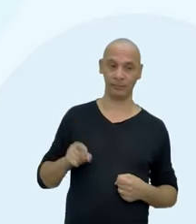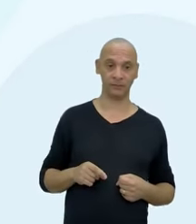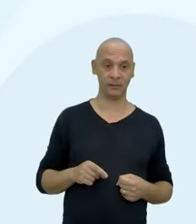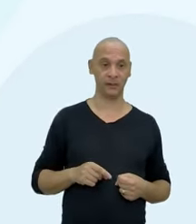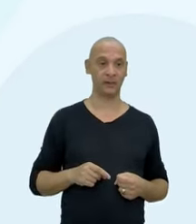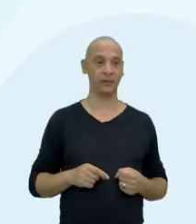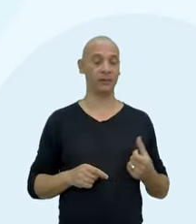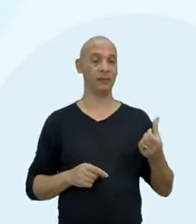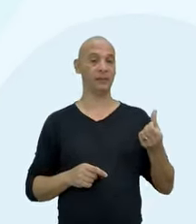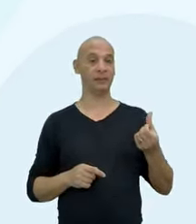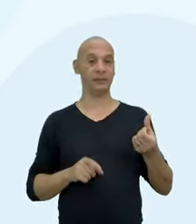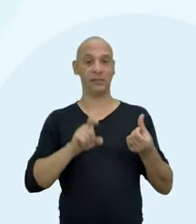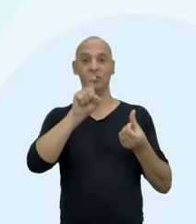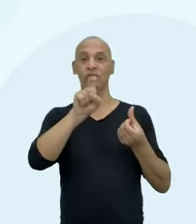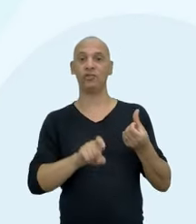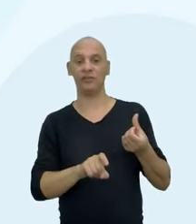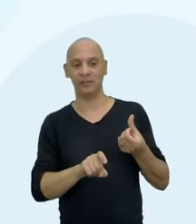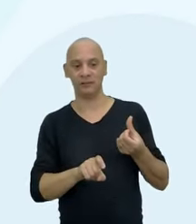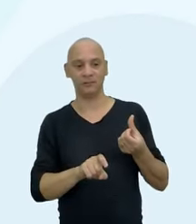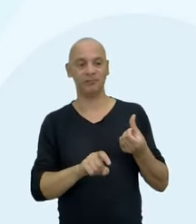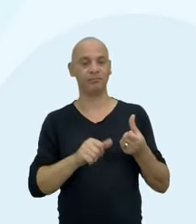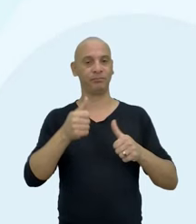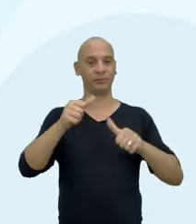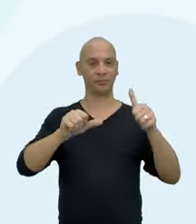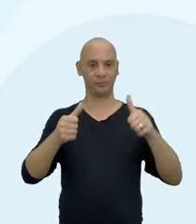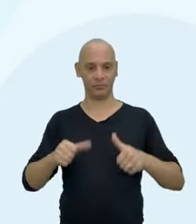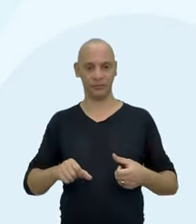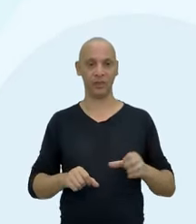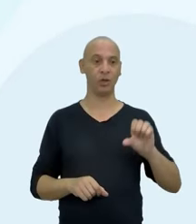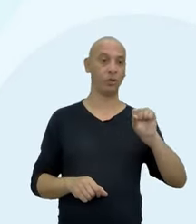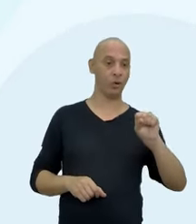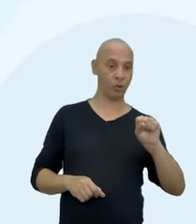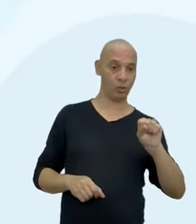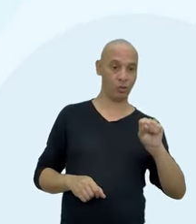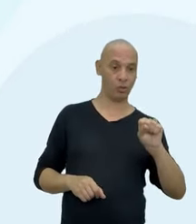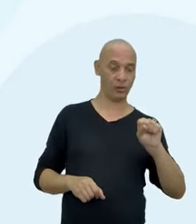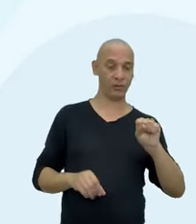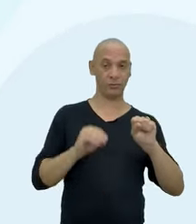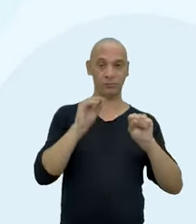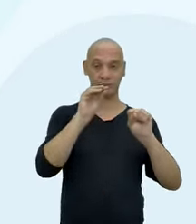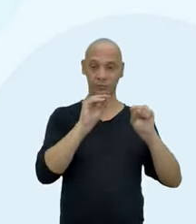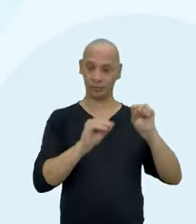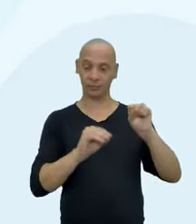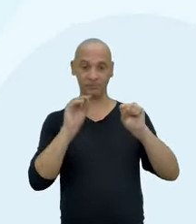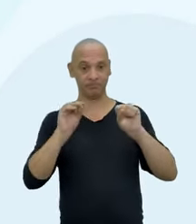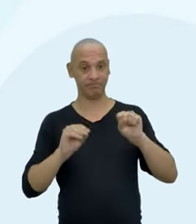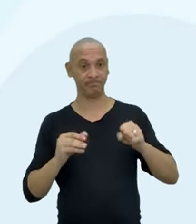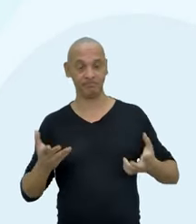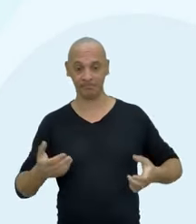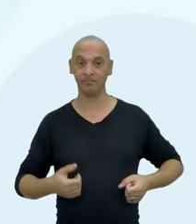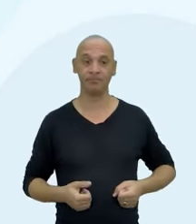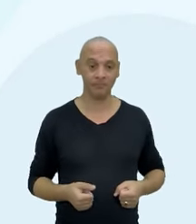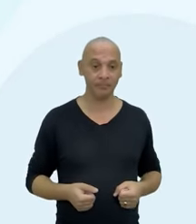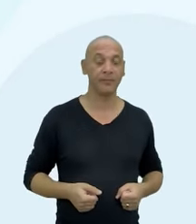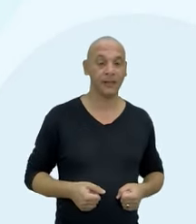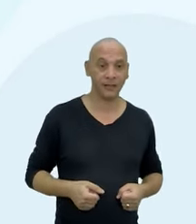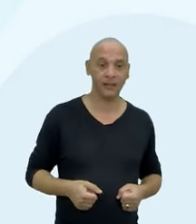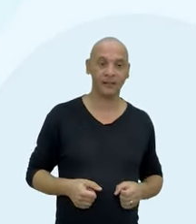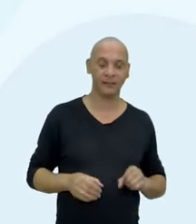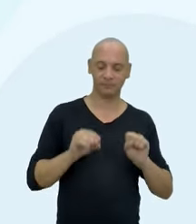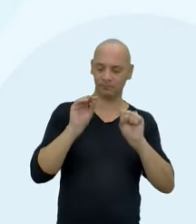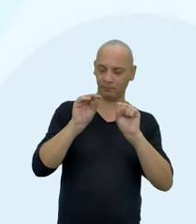100x porque tem que ser as medidas variáveis né 8 eu tenho 8 constante tá então a